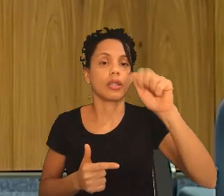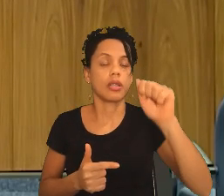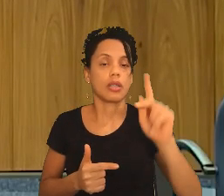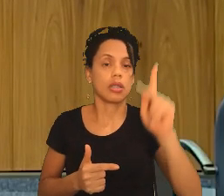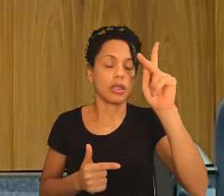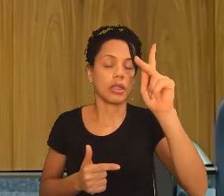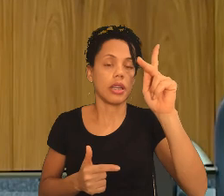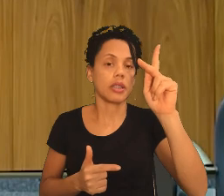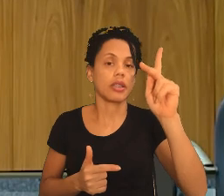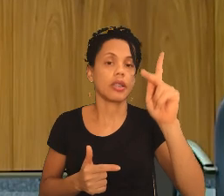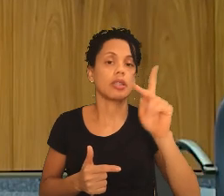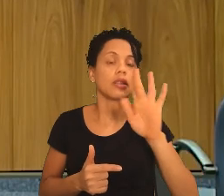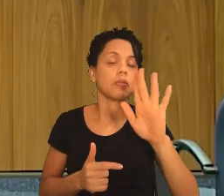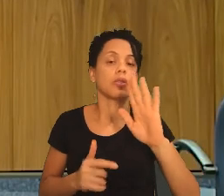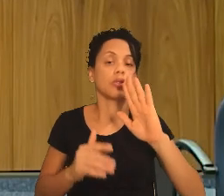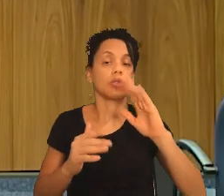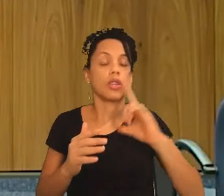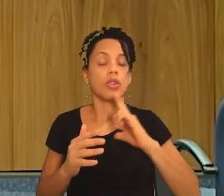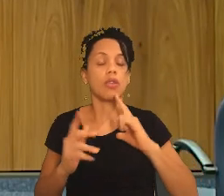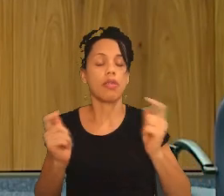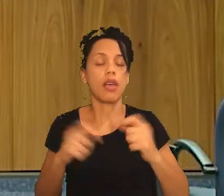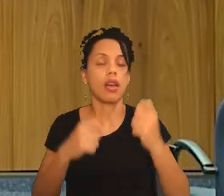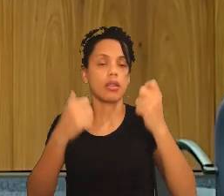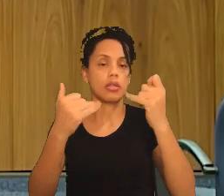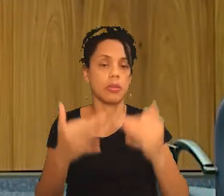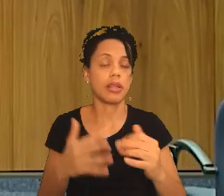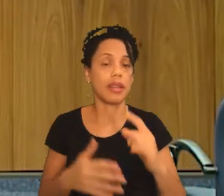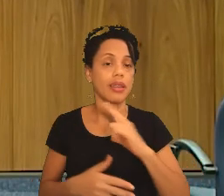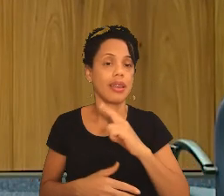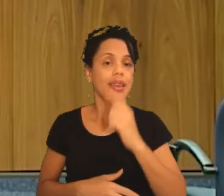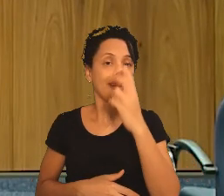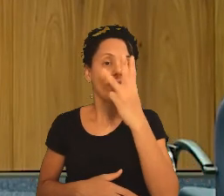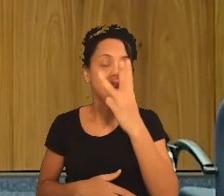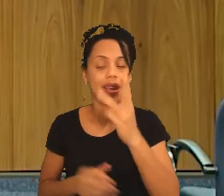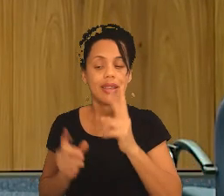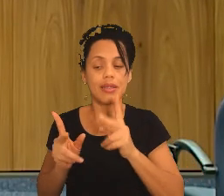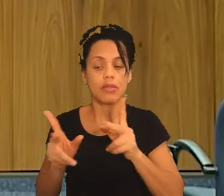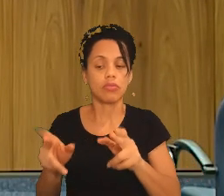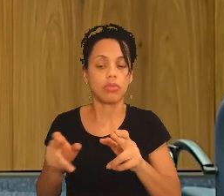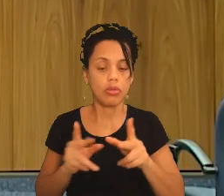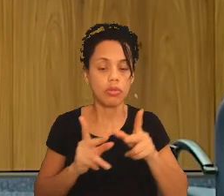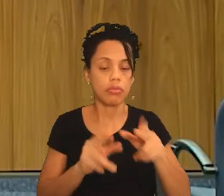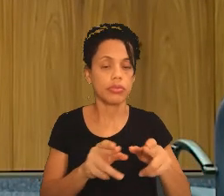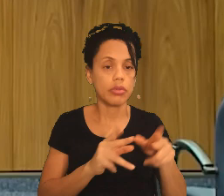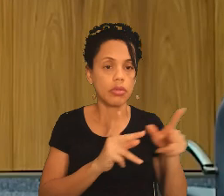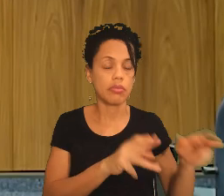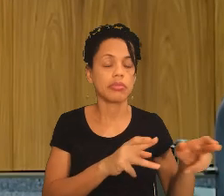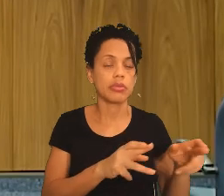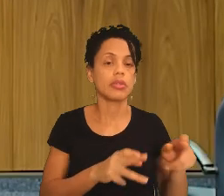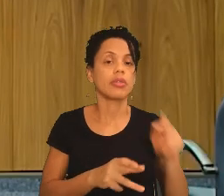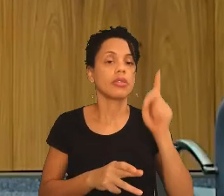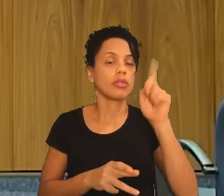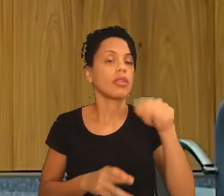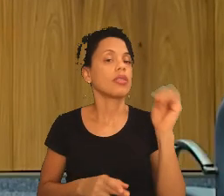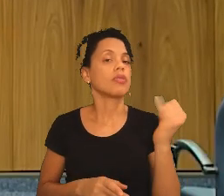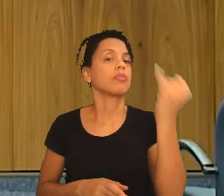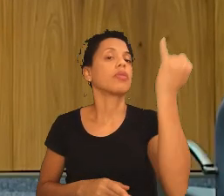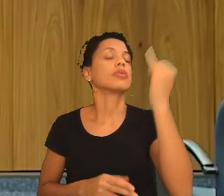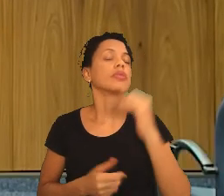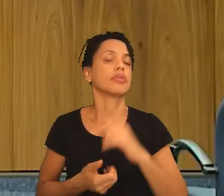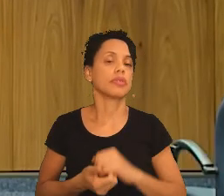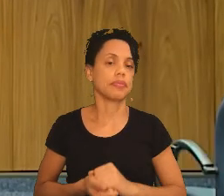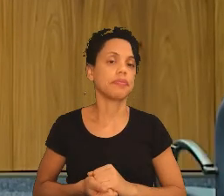né? Eu não sei se vocês conseguiram pegar mais, assim, sobre a ação Krenak, mas, basicamente,